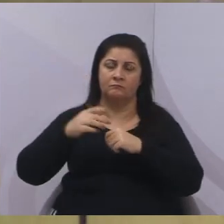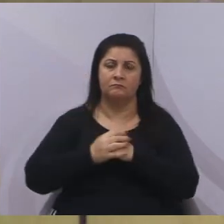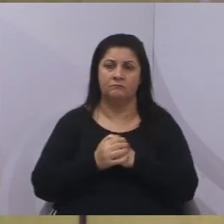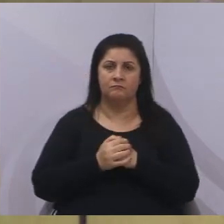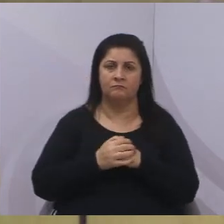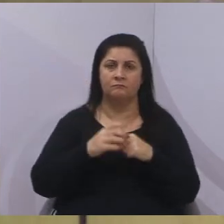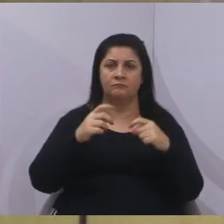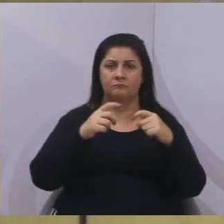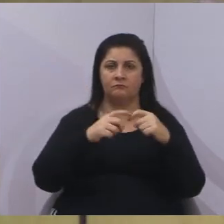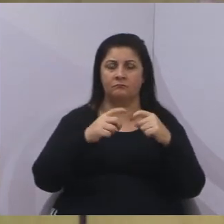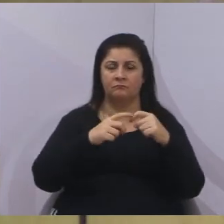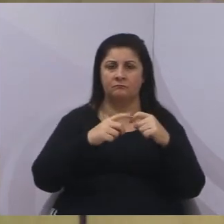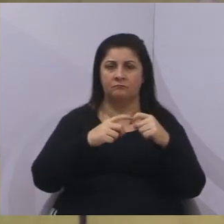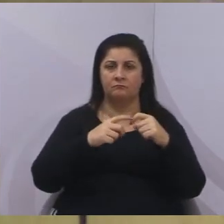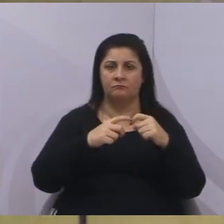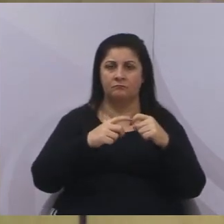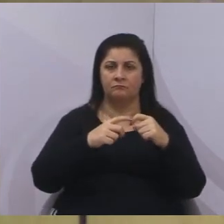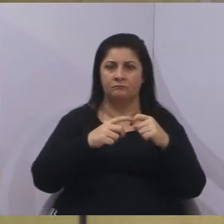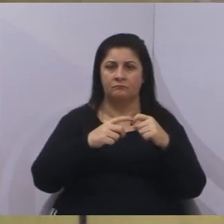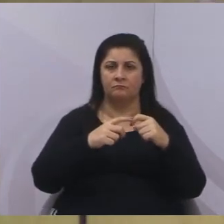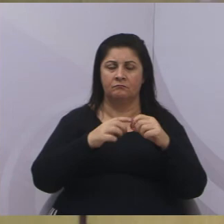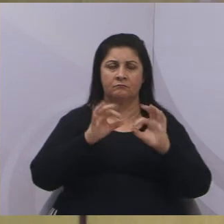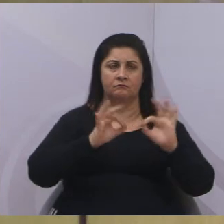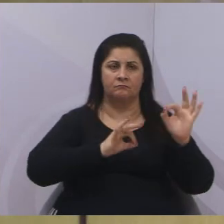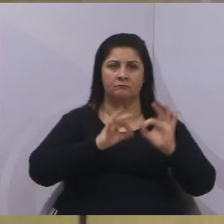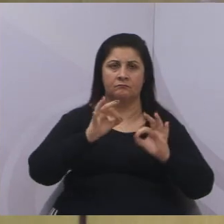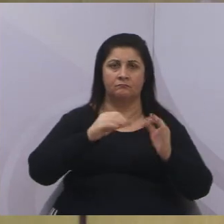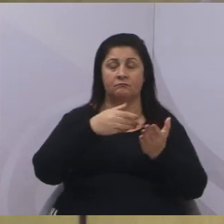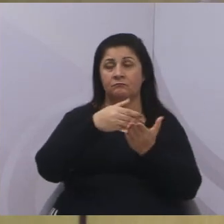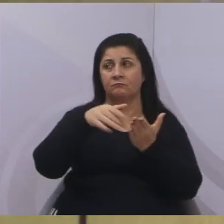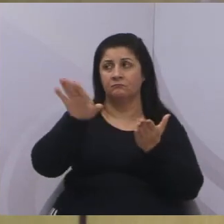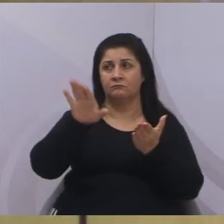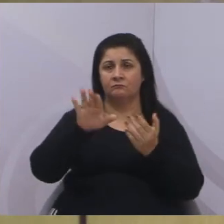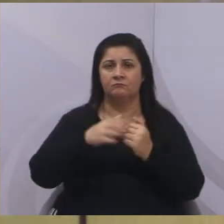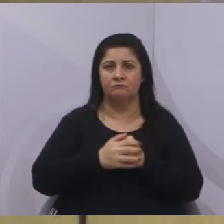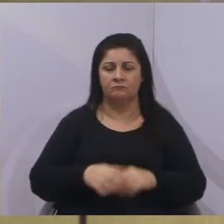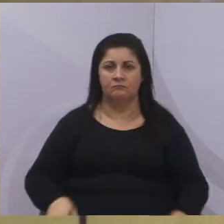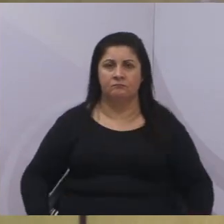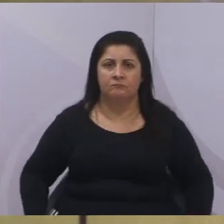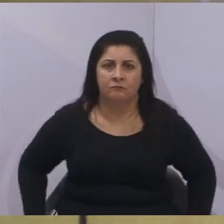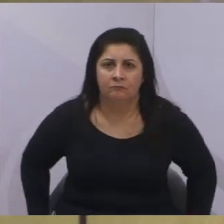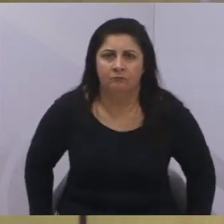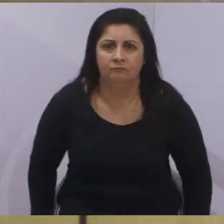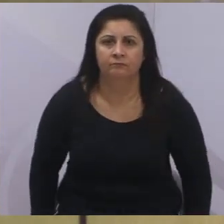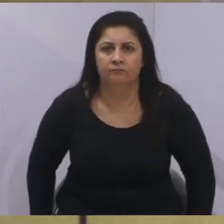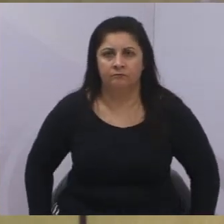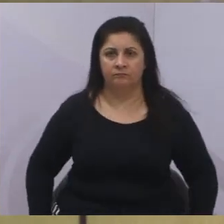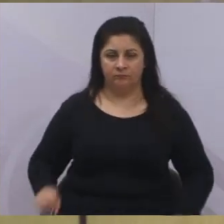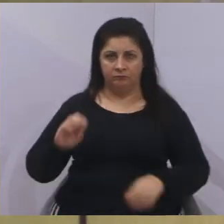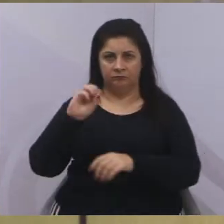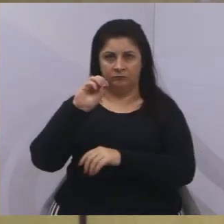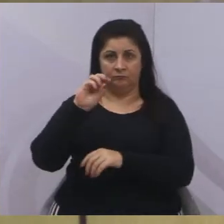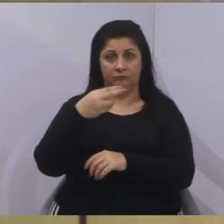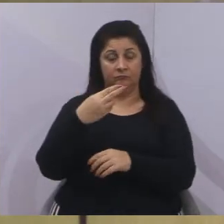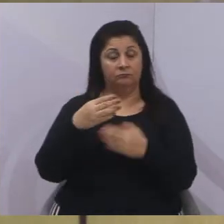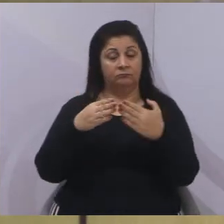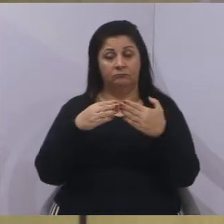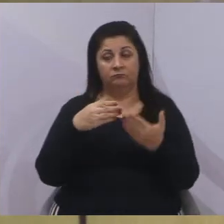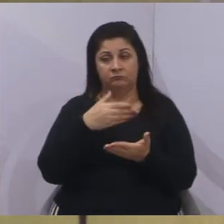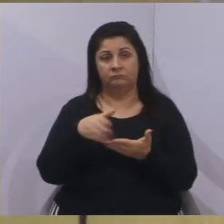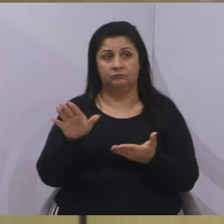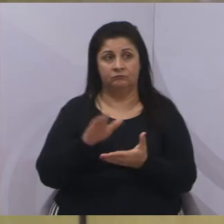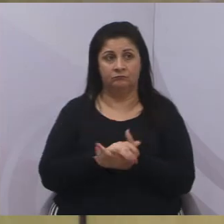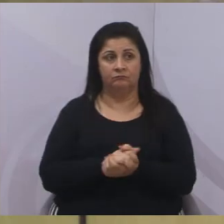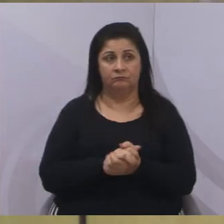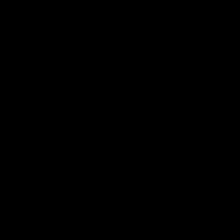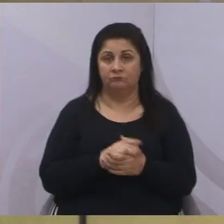Mais Médicos do Brasil que saíram ou que nós mesmos pedimos para que eles saíssem,